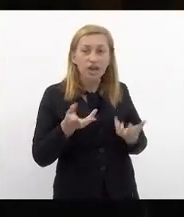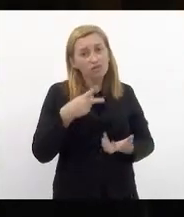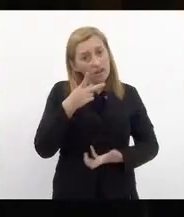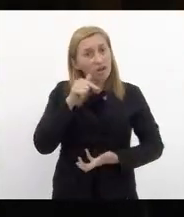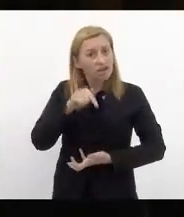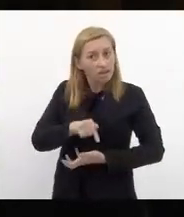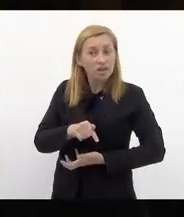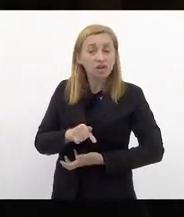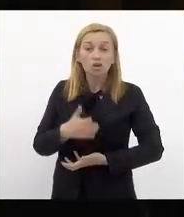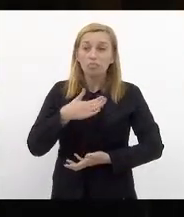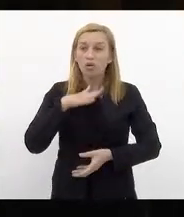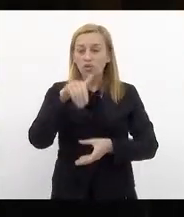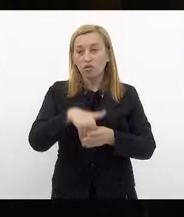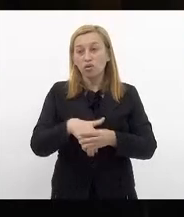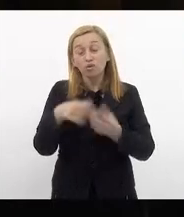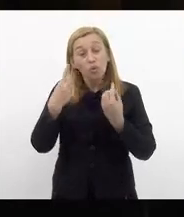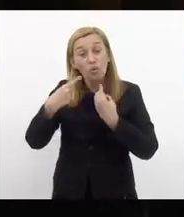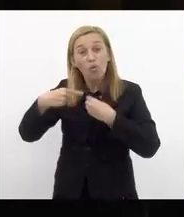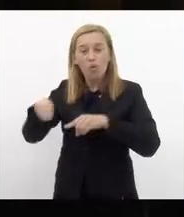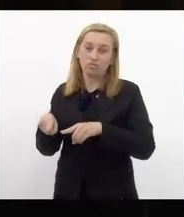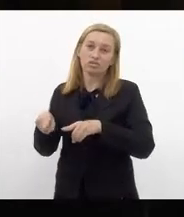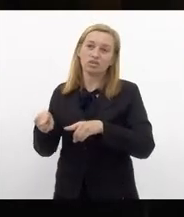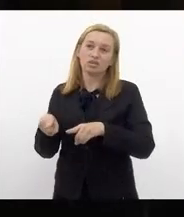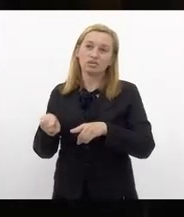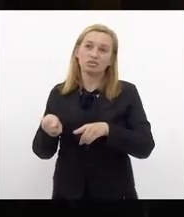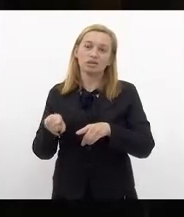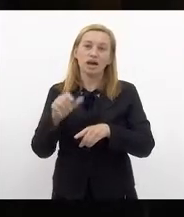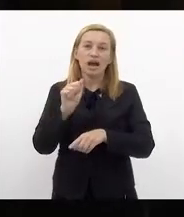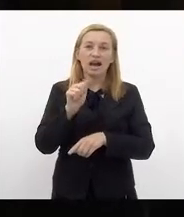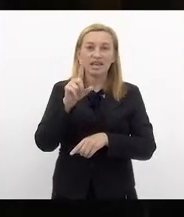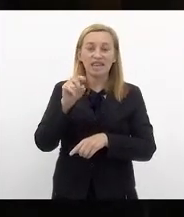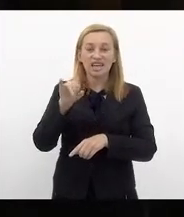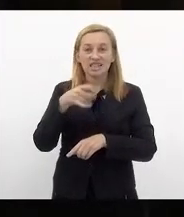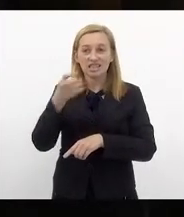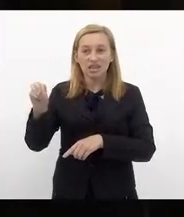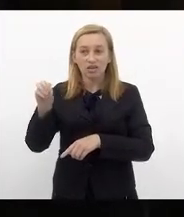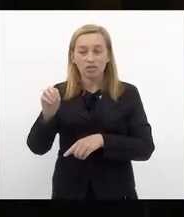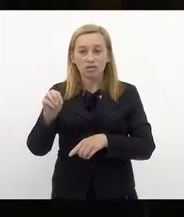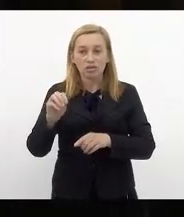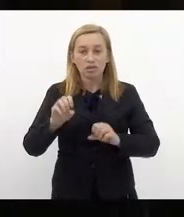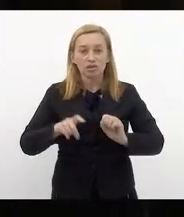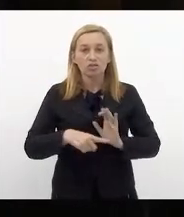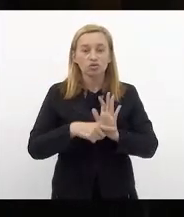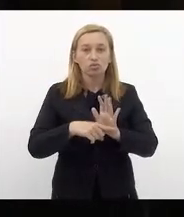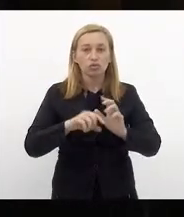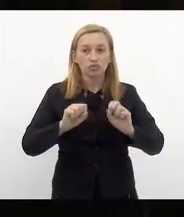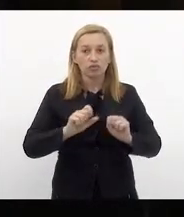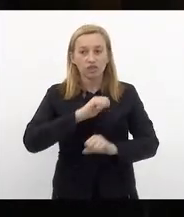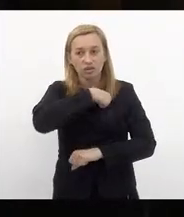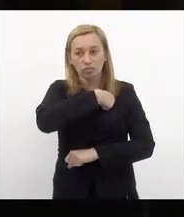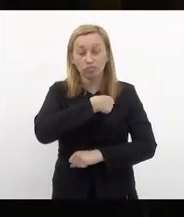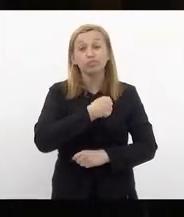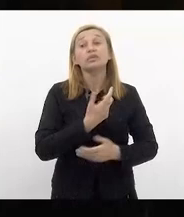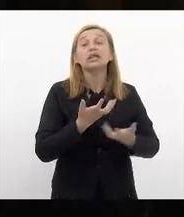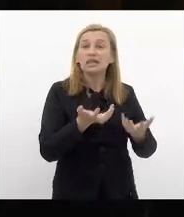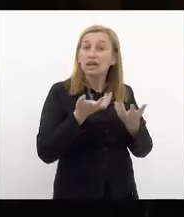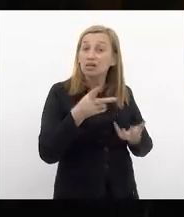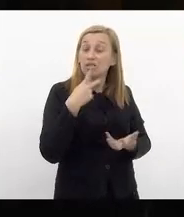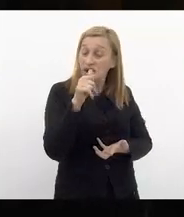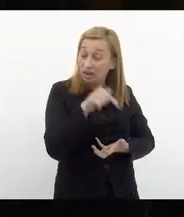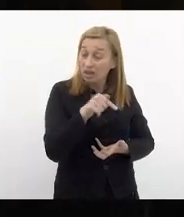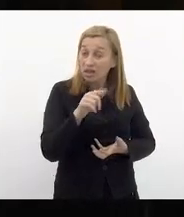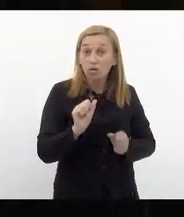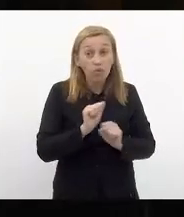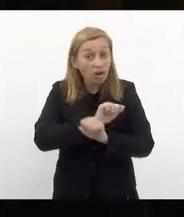antecipar que o meu voto vai ser contra a adesão ao regime de recuperação fiscal. E quero aqui dizer com